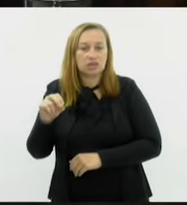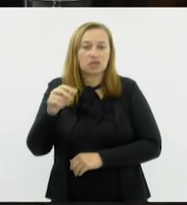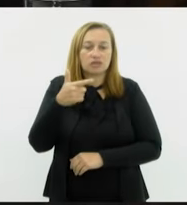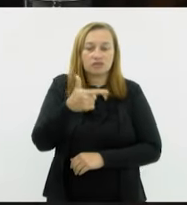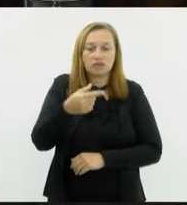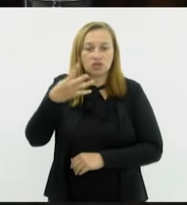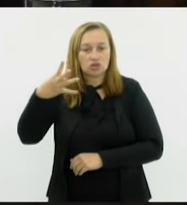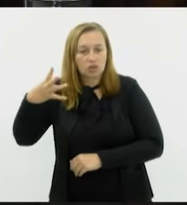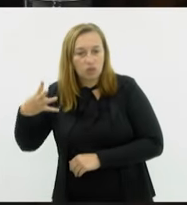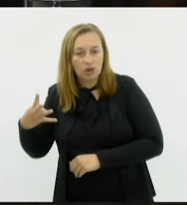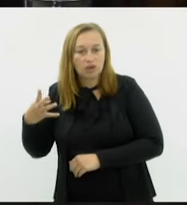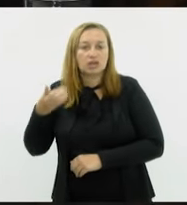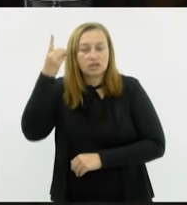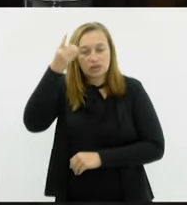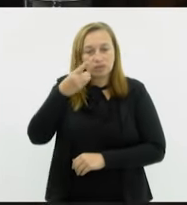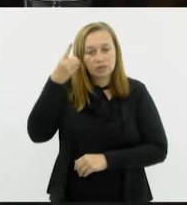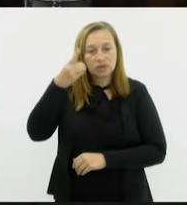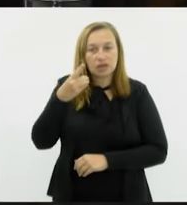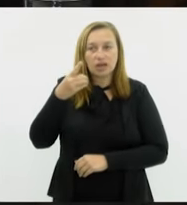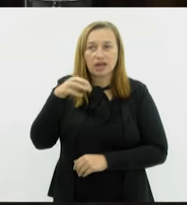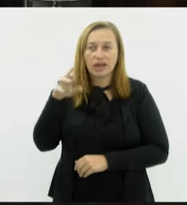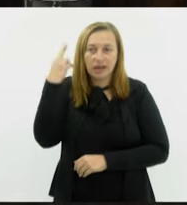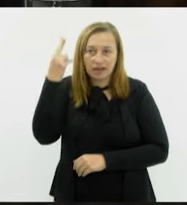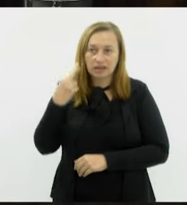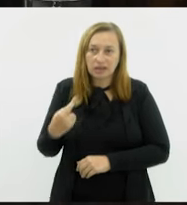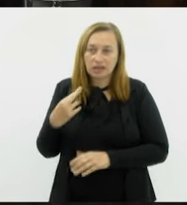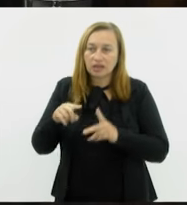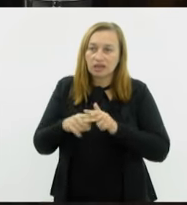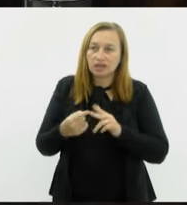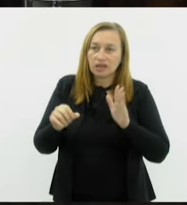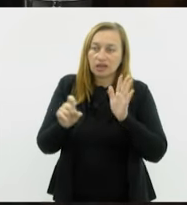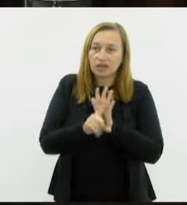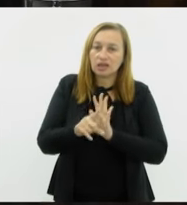autoria da deputada Renata Souza, que altera a lei número